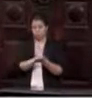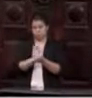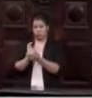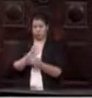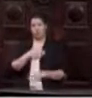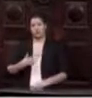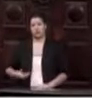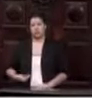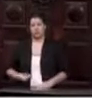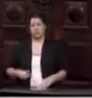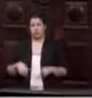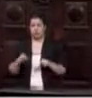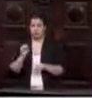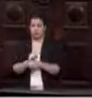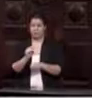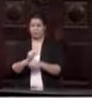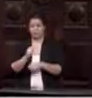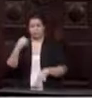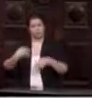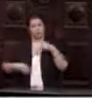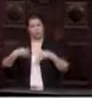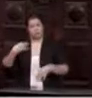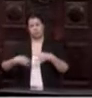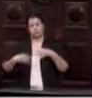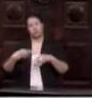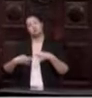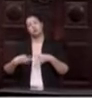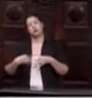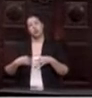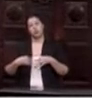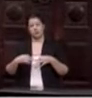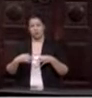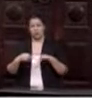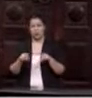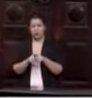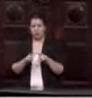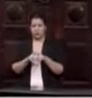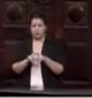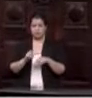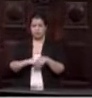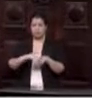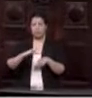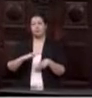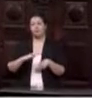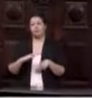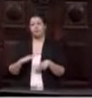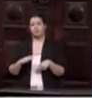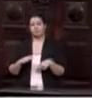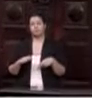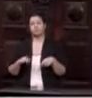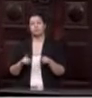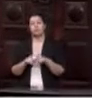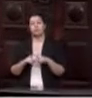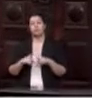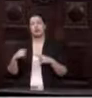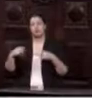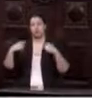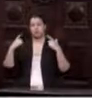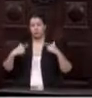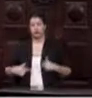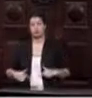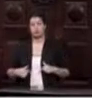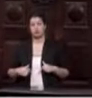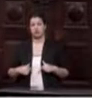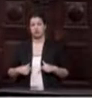ainda aguardando julgamento, mas que, por conta disso, está